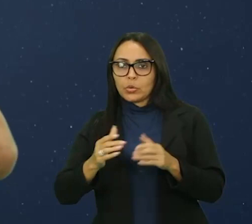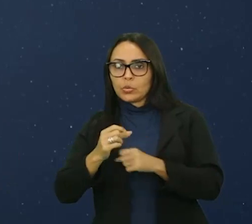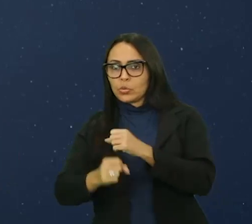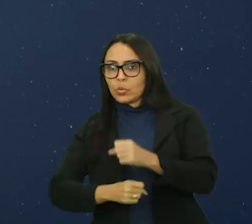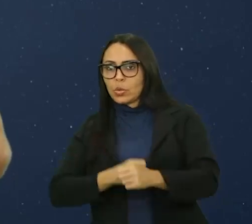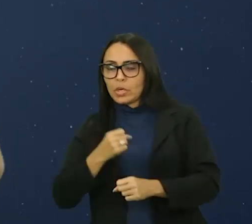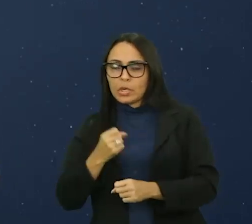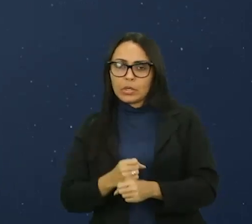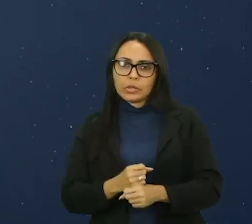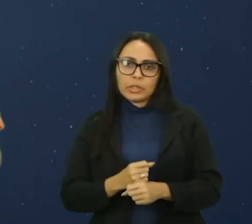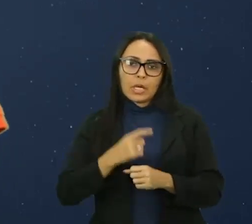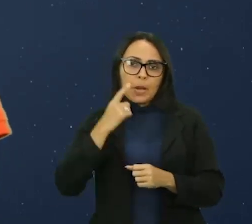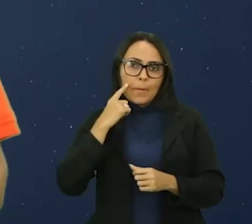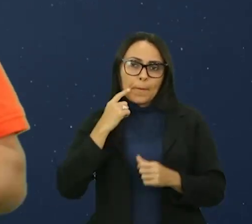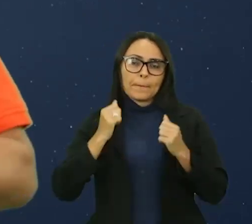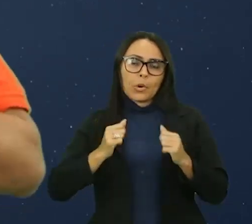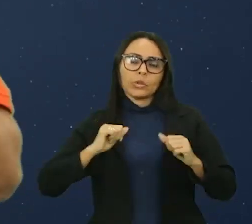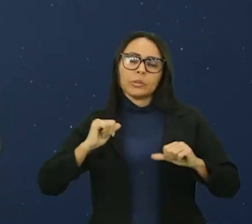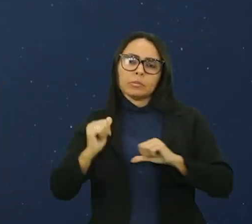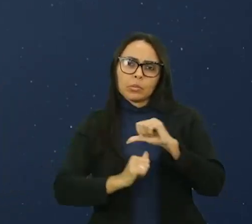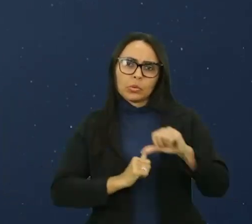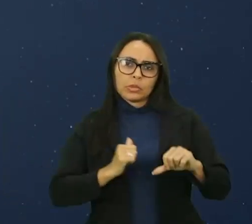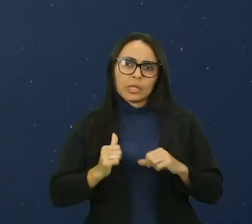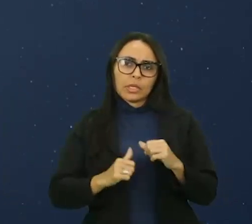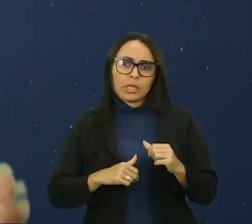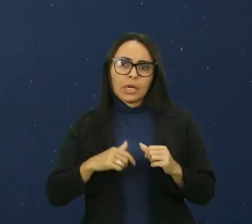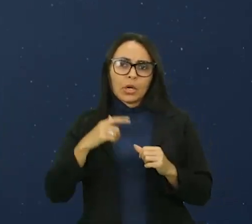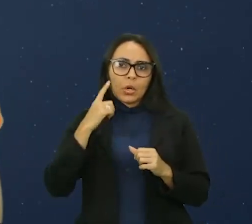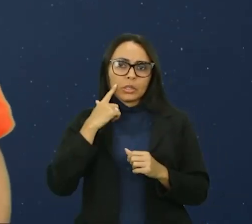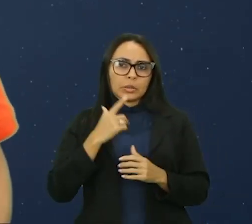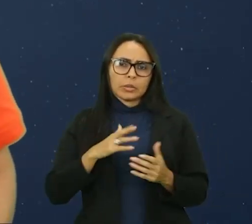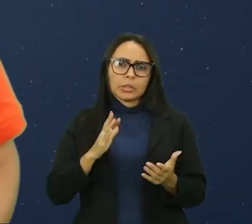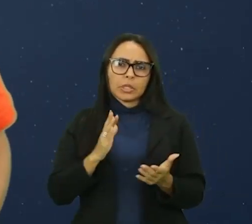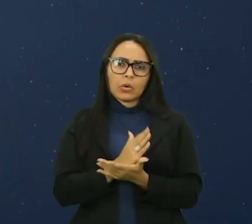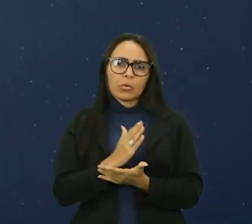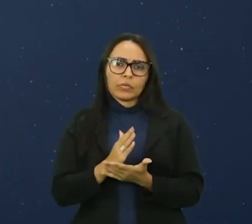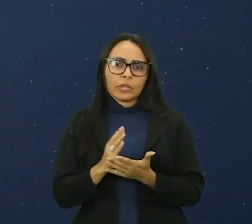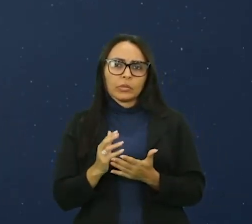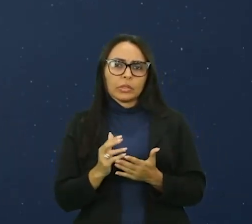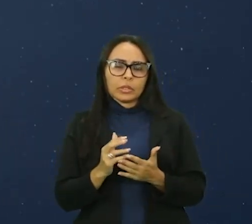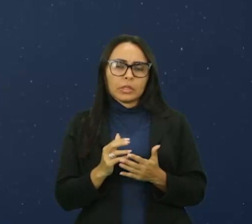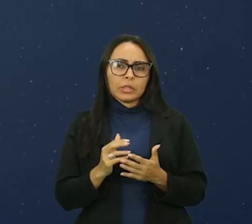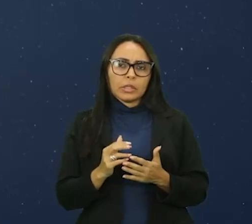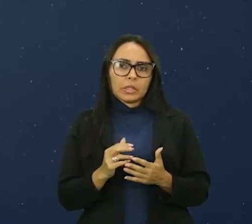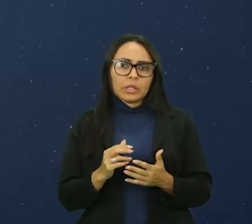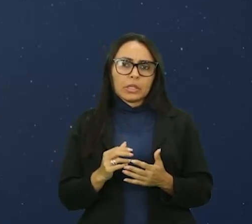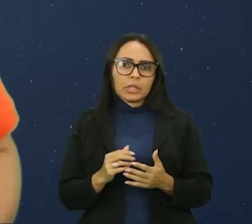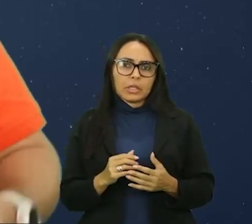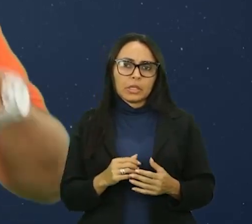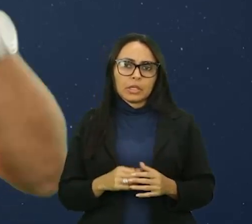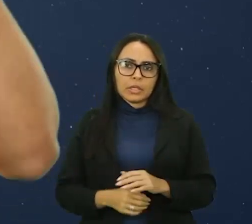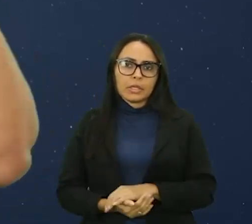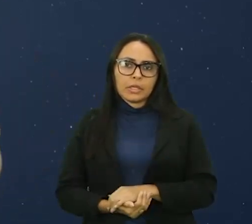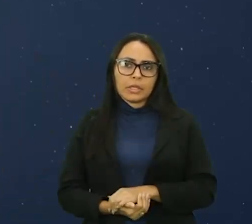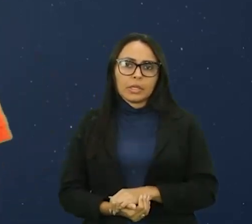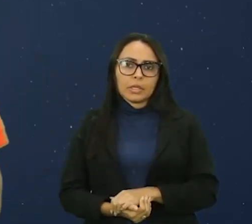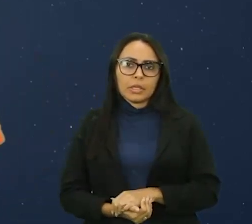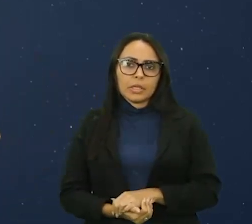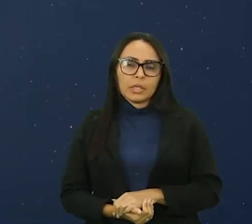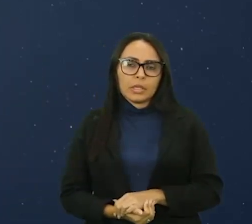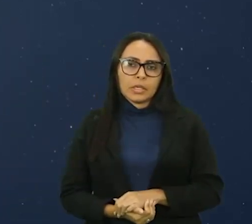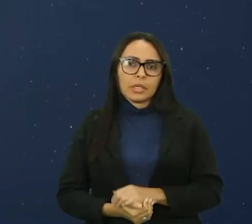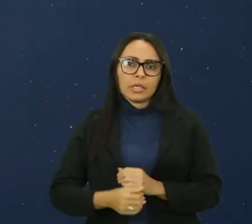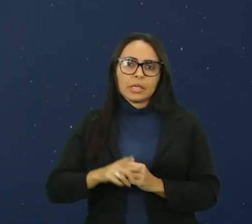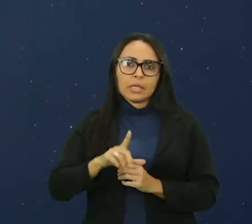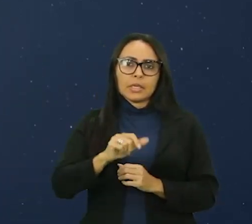E ela pode sofrer aí alteração graças a alguns fatores. Entre eles, coloca aí na tela, a